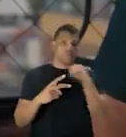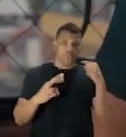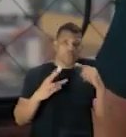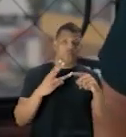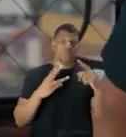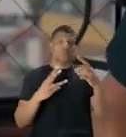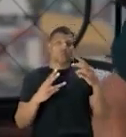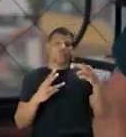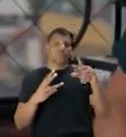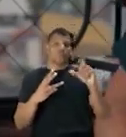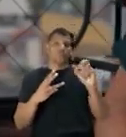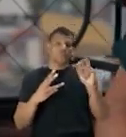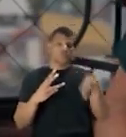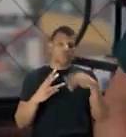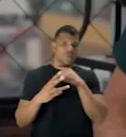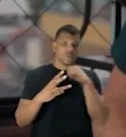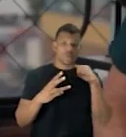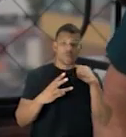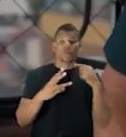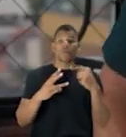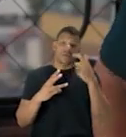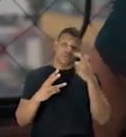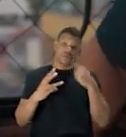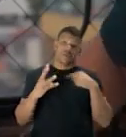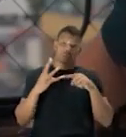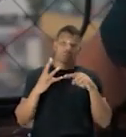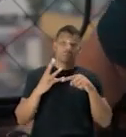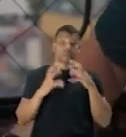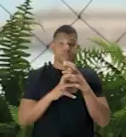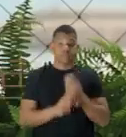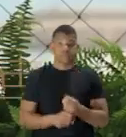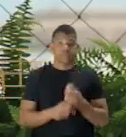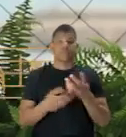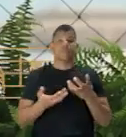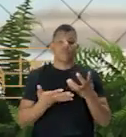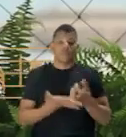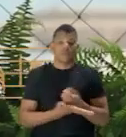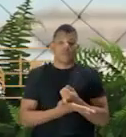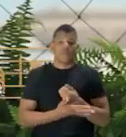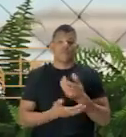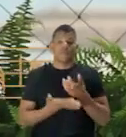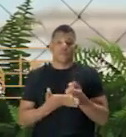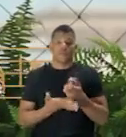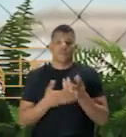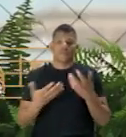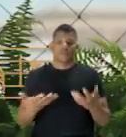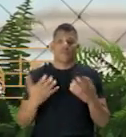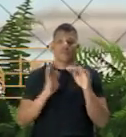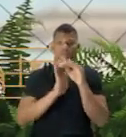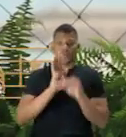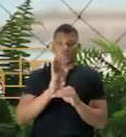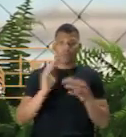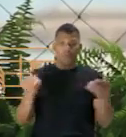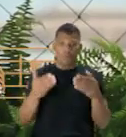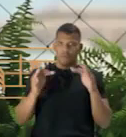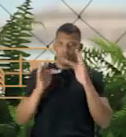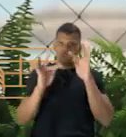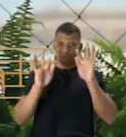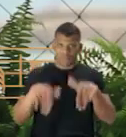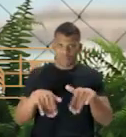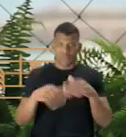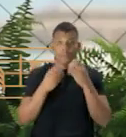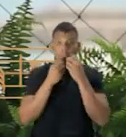desse negócio? Mas eu consegui resgatar. E gravamos. Infelizmente, nosso programa acabou. O papo